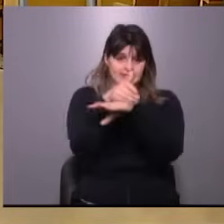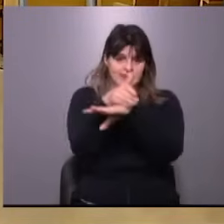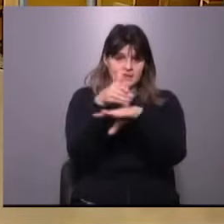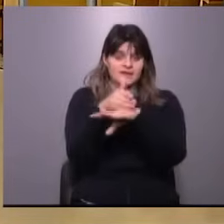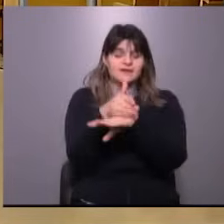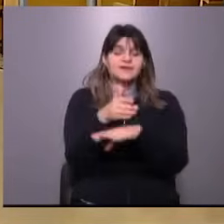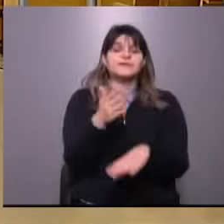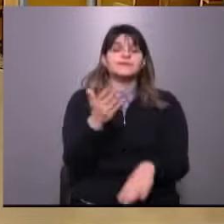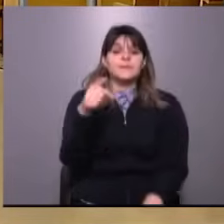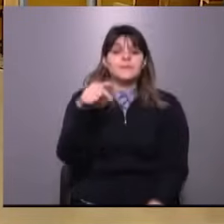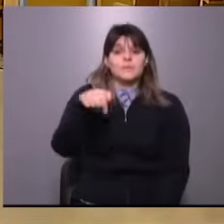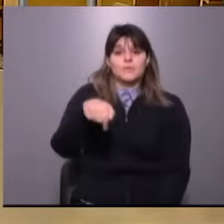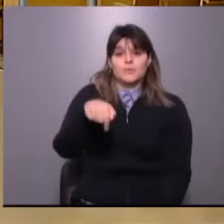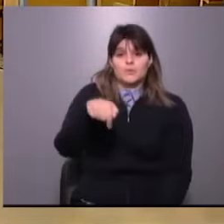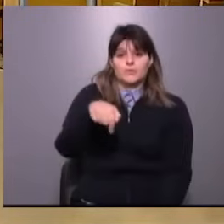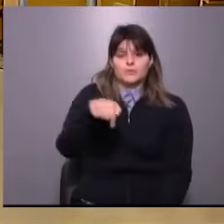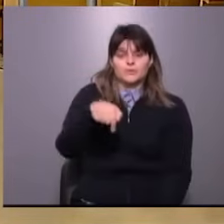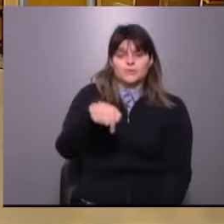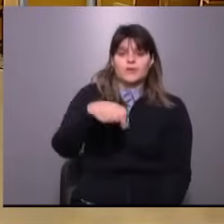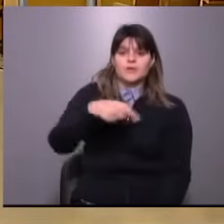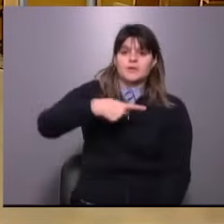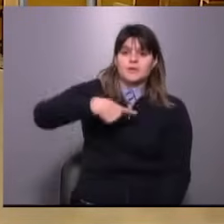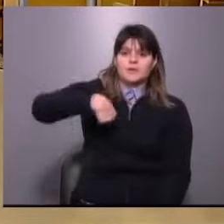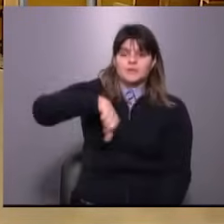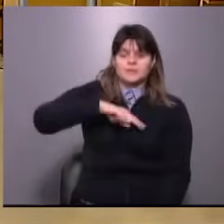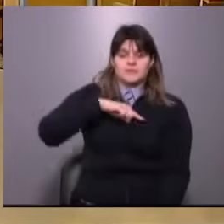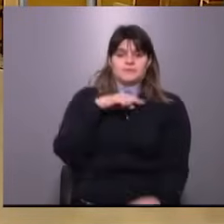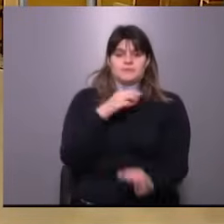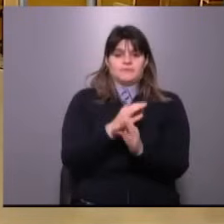transmissão, hoje